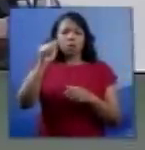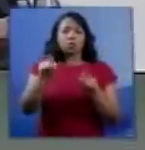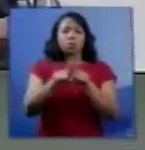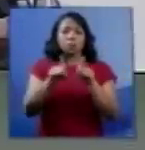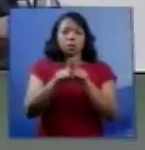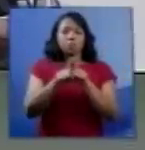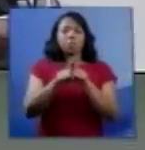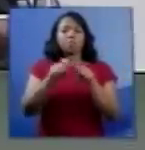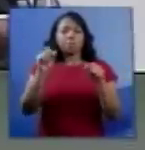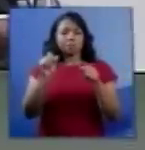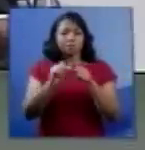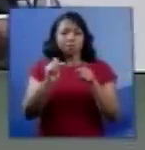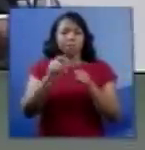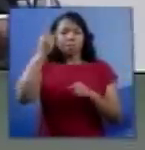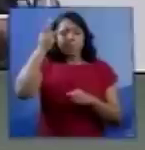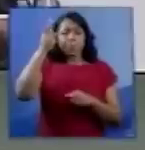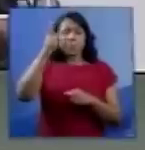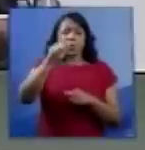relevância